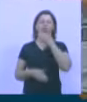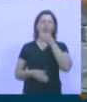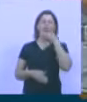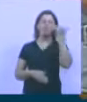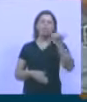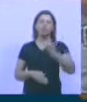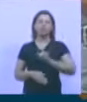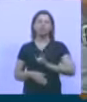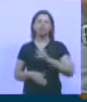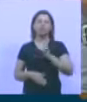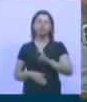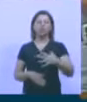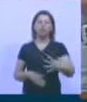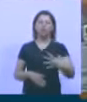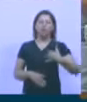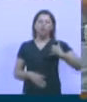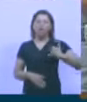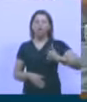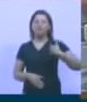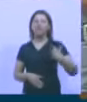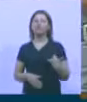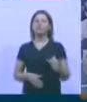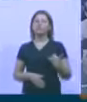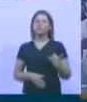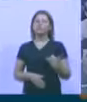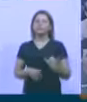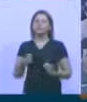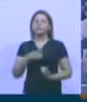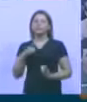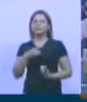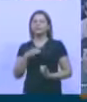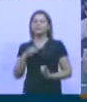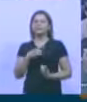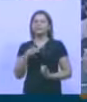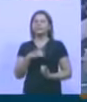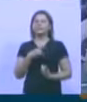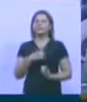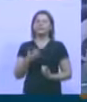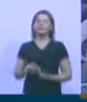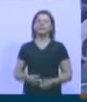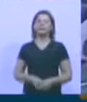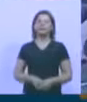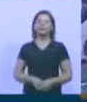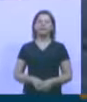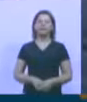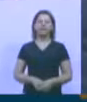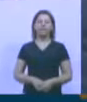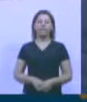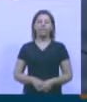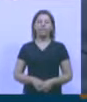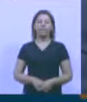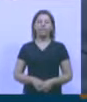ele tinha 54 anos de idade. How many years